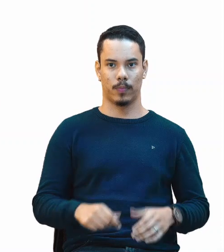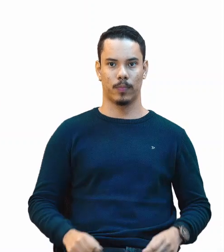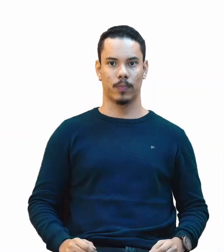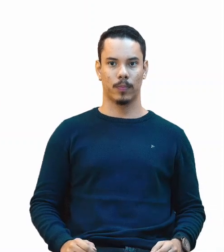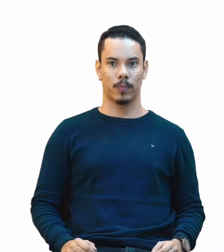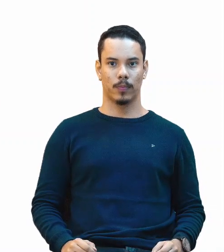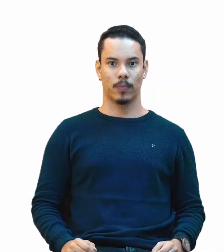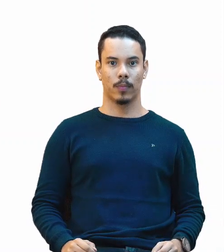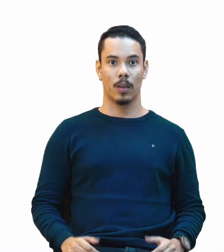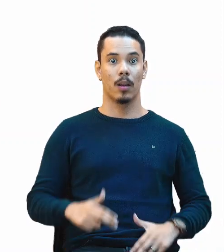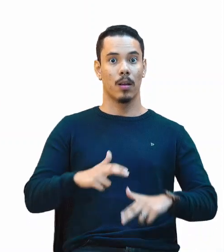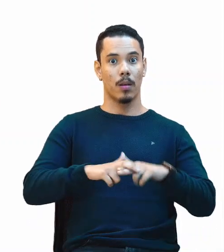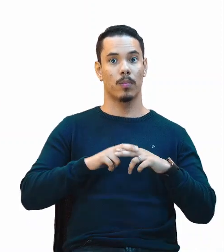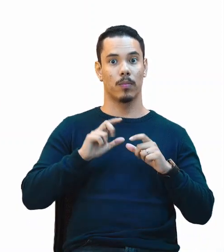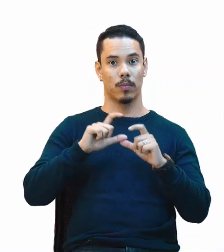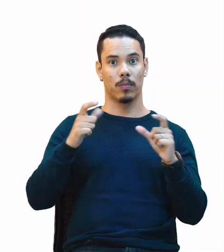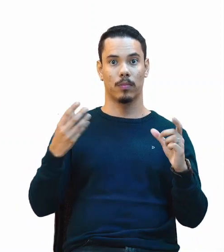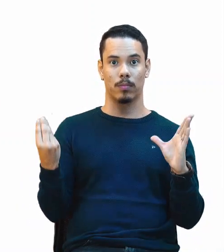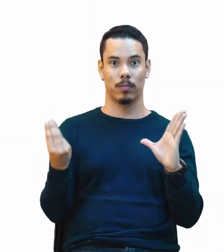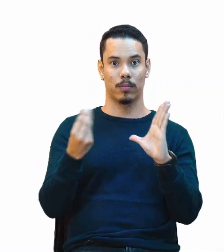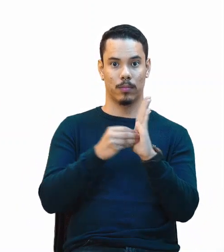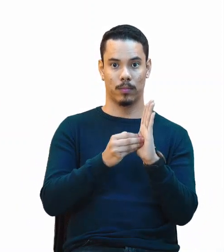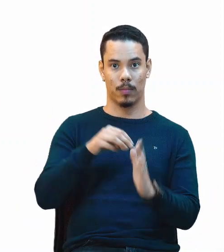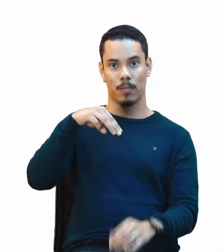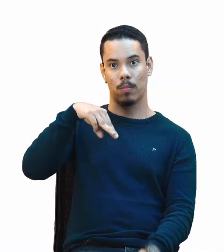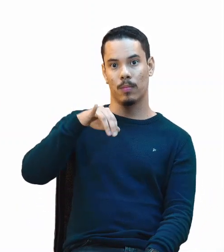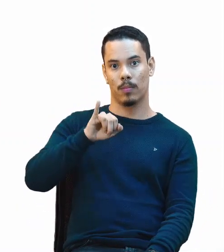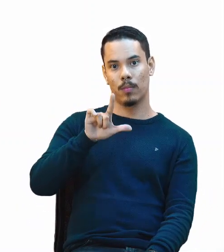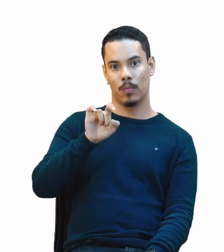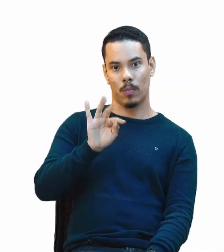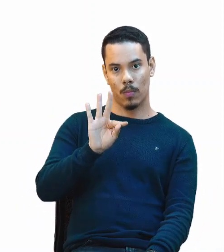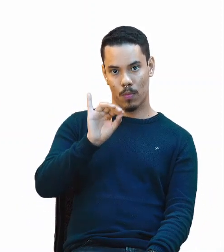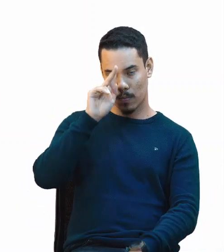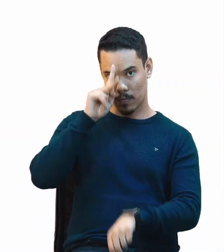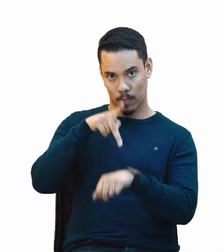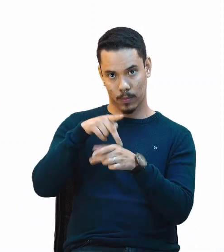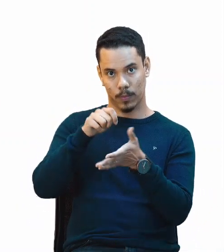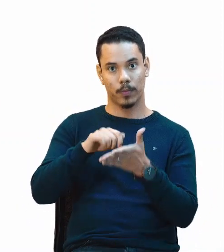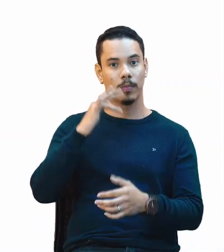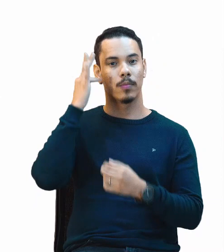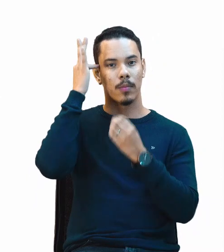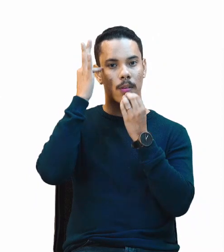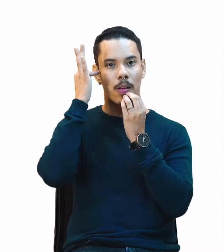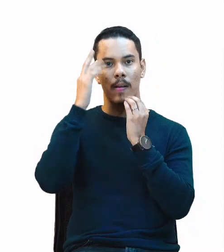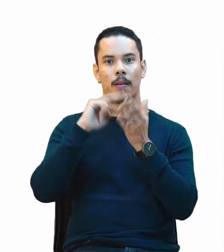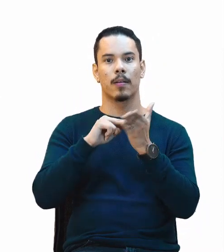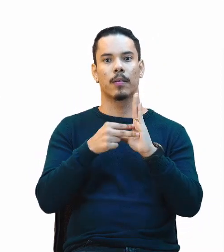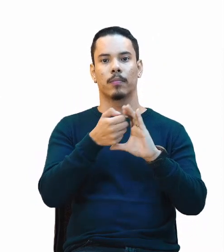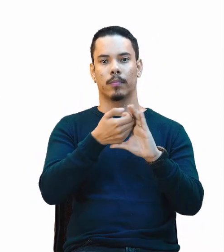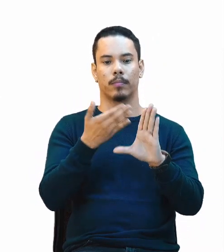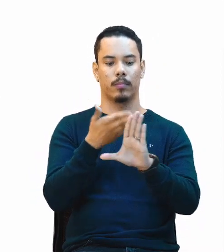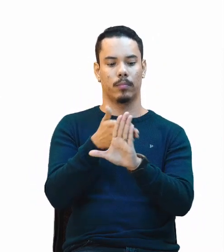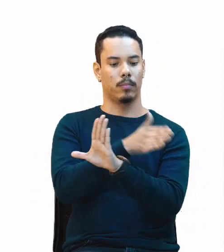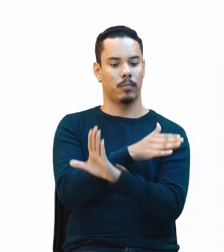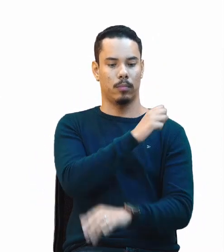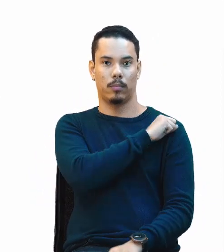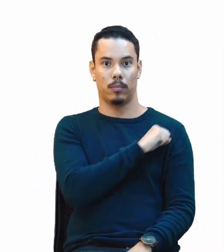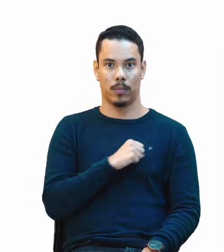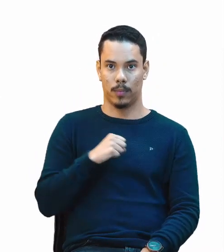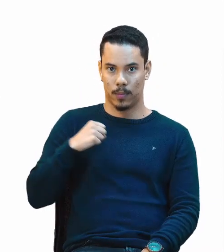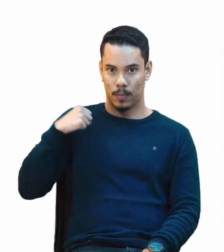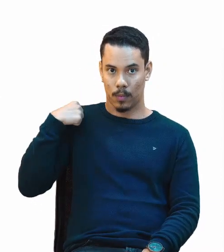O fragmento atribuído ao filósofo Tales de Mileto é característico do pensamento pré-socrático